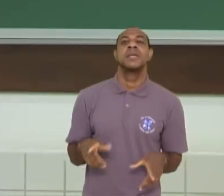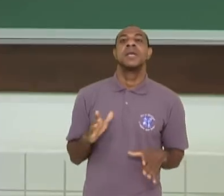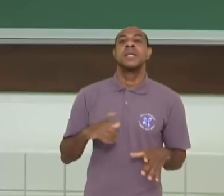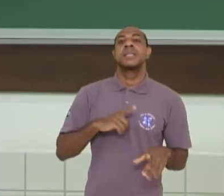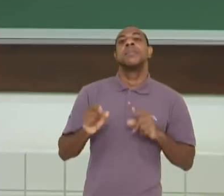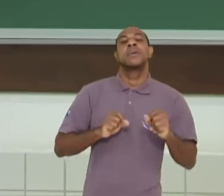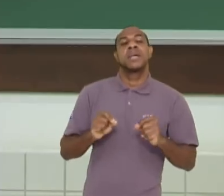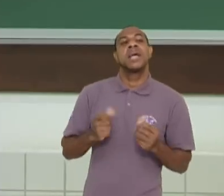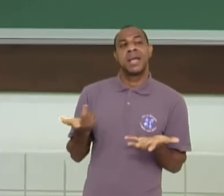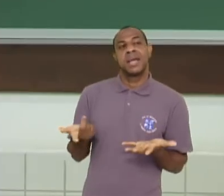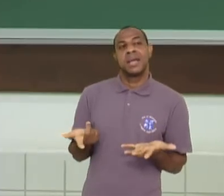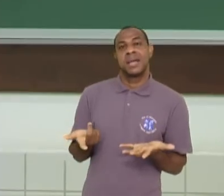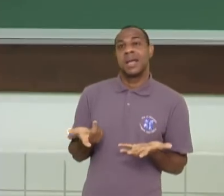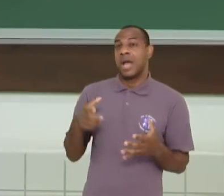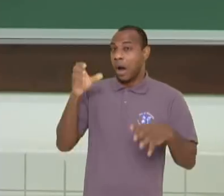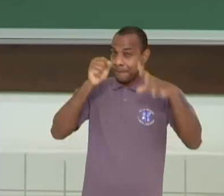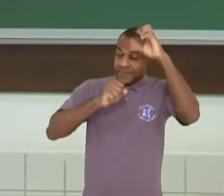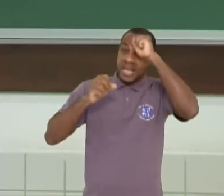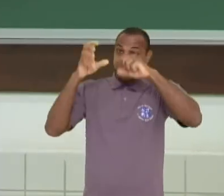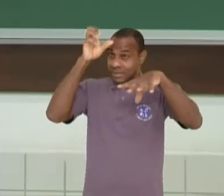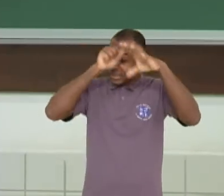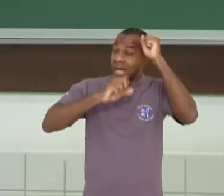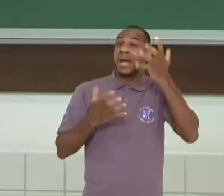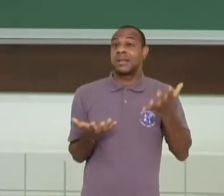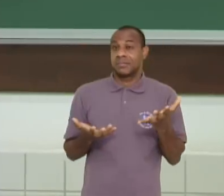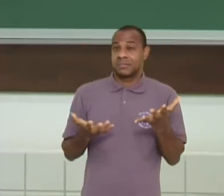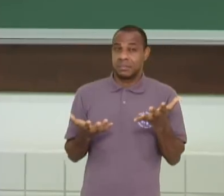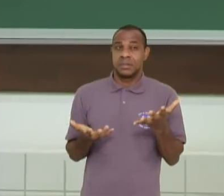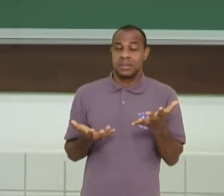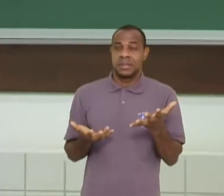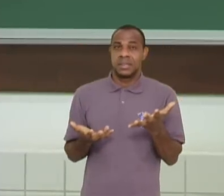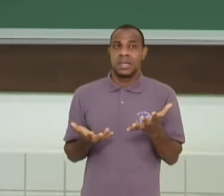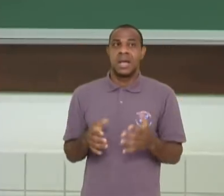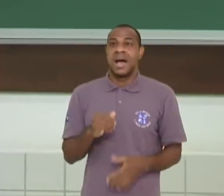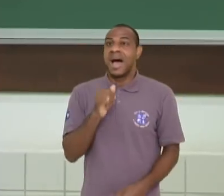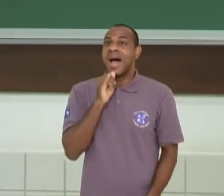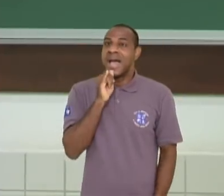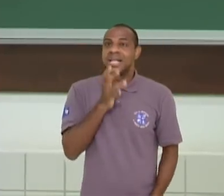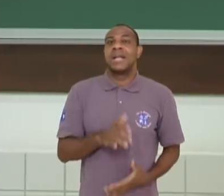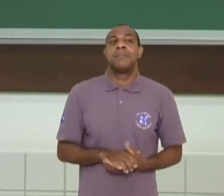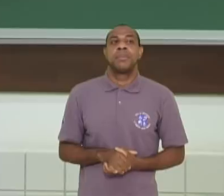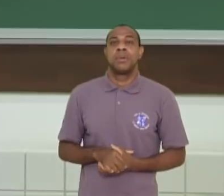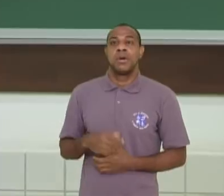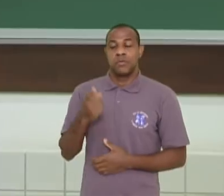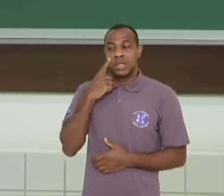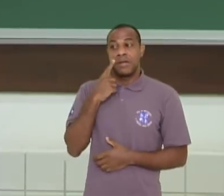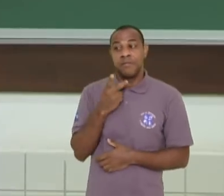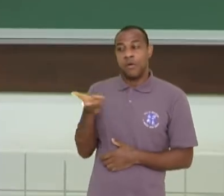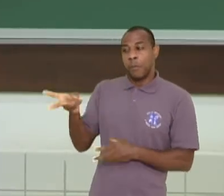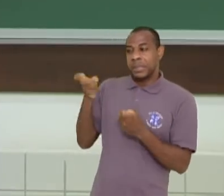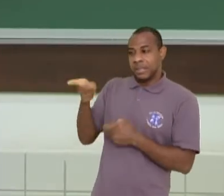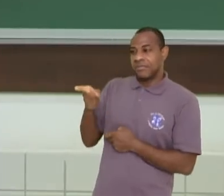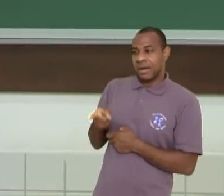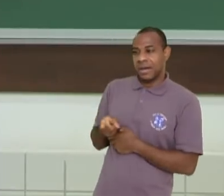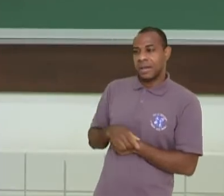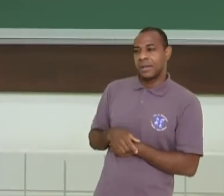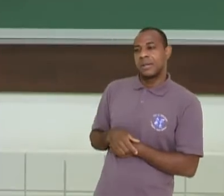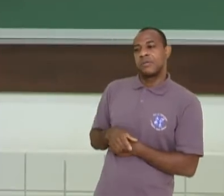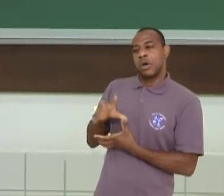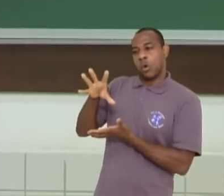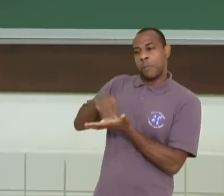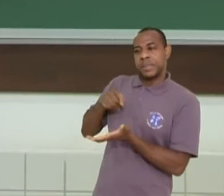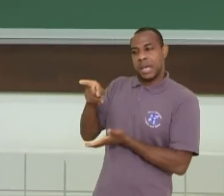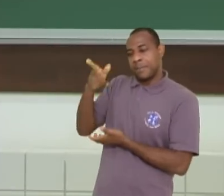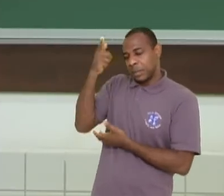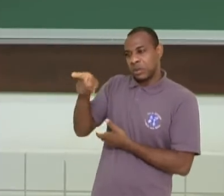de aprendizagem. Agora você observar o outro que está realizando algo que não é aconselhável, algo errado, aí também não está certo, né?